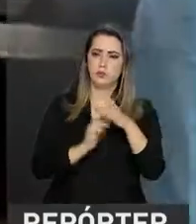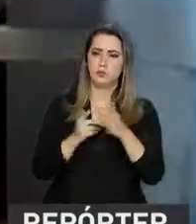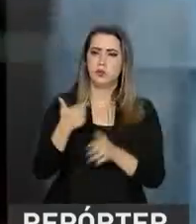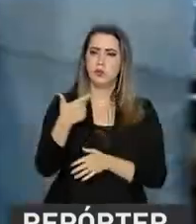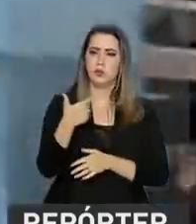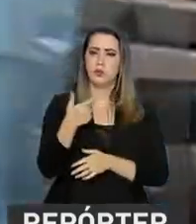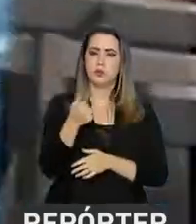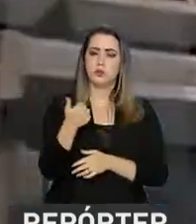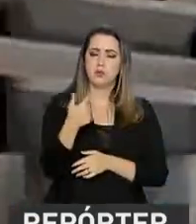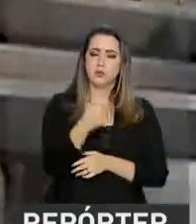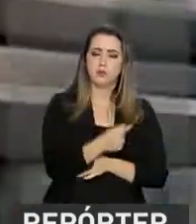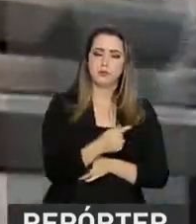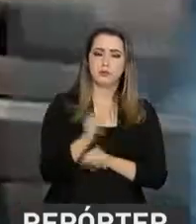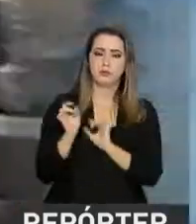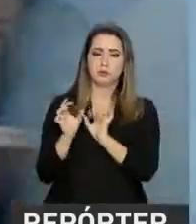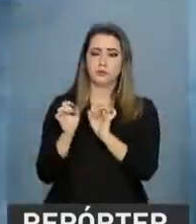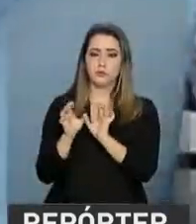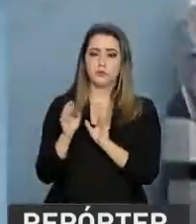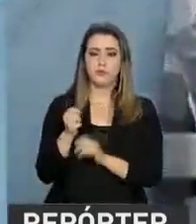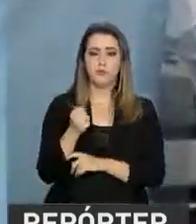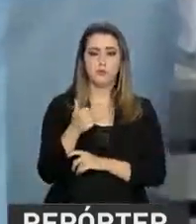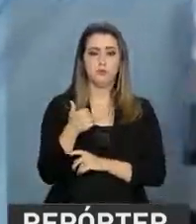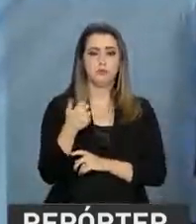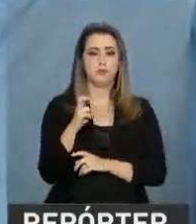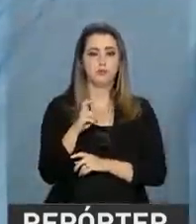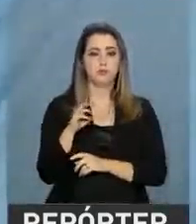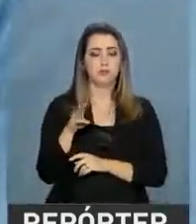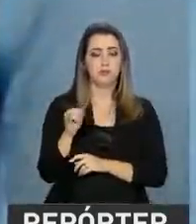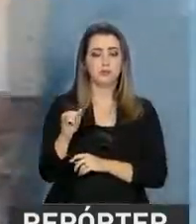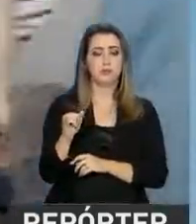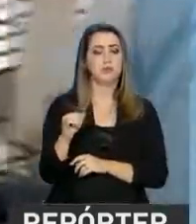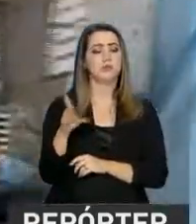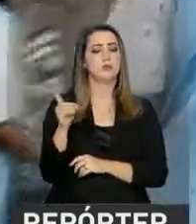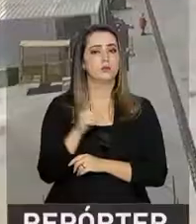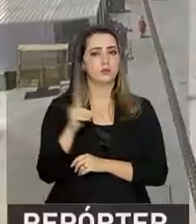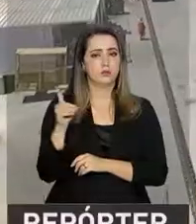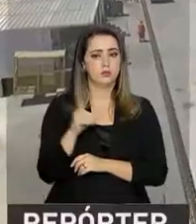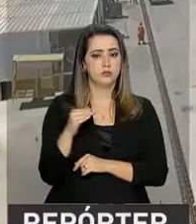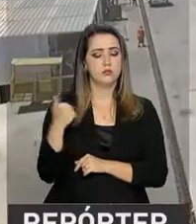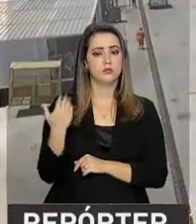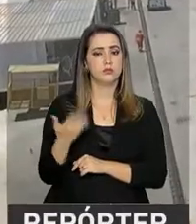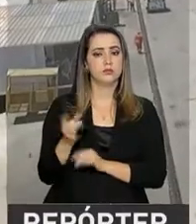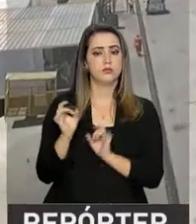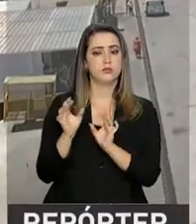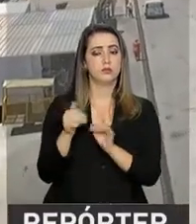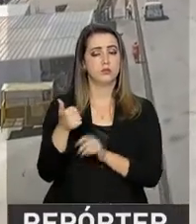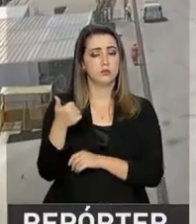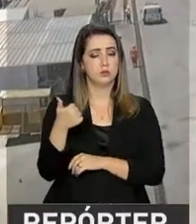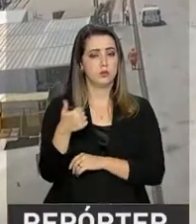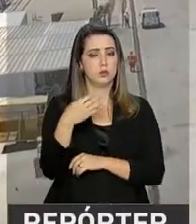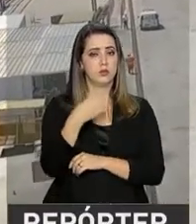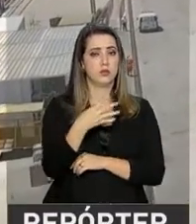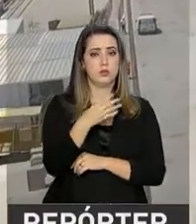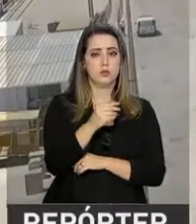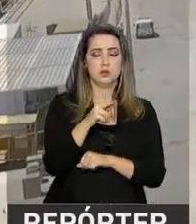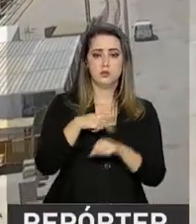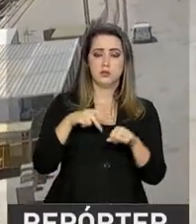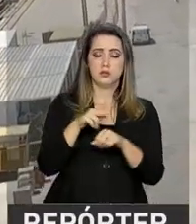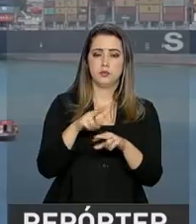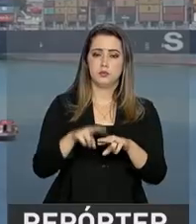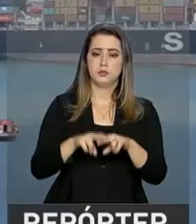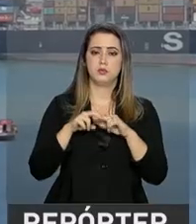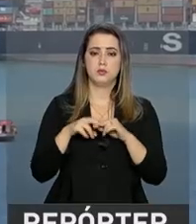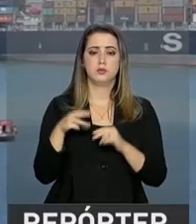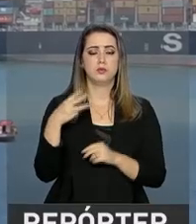2017 exportaram quase 15 bilhões de dólares para 140 países por meio